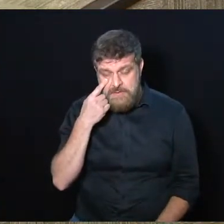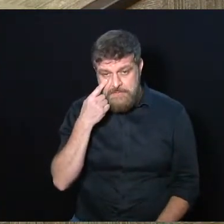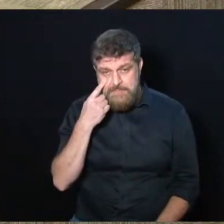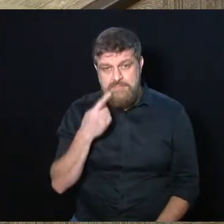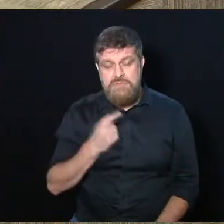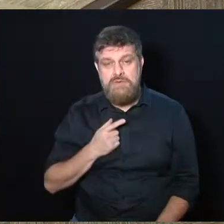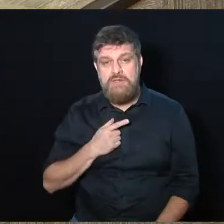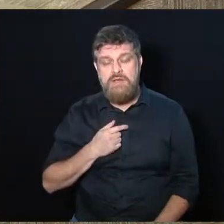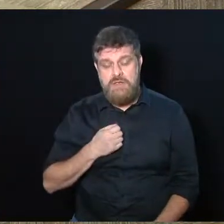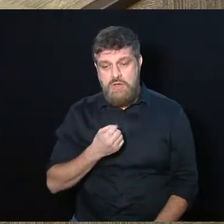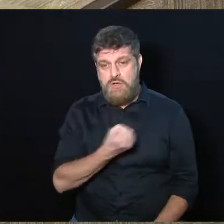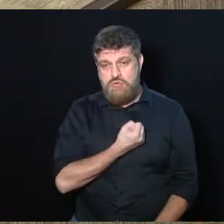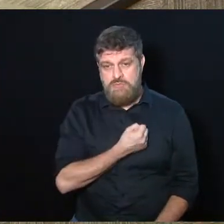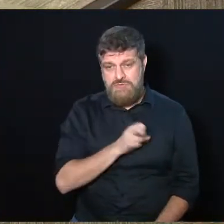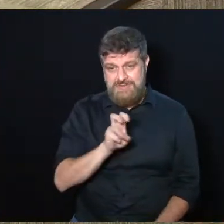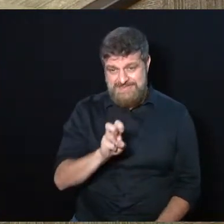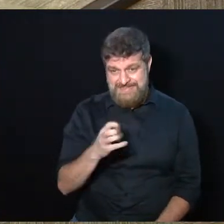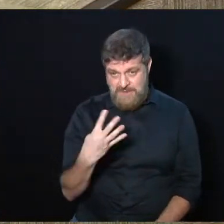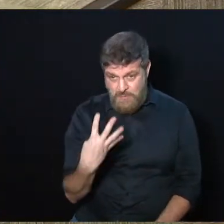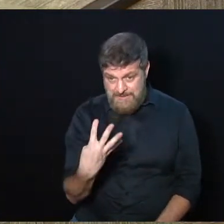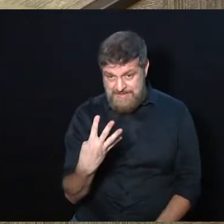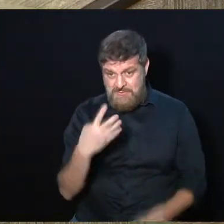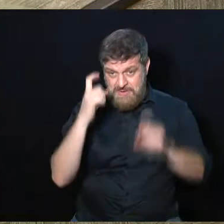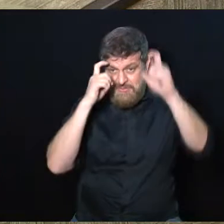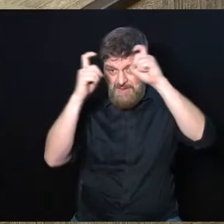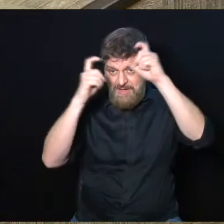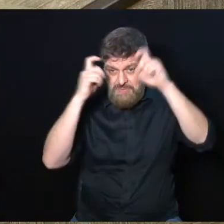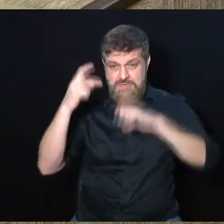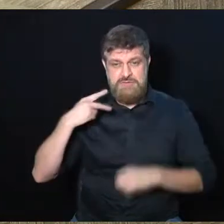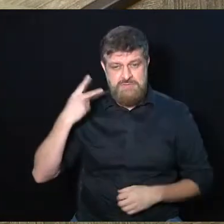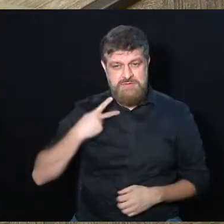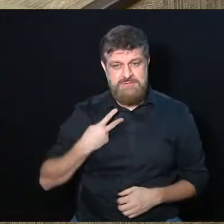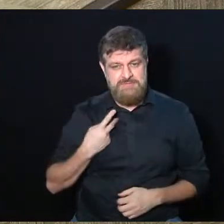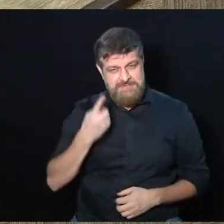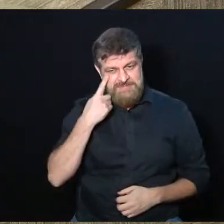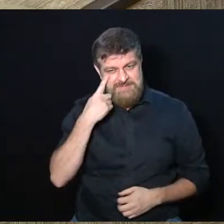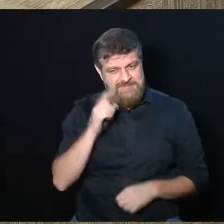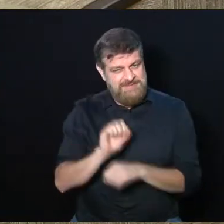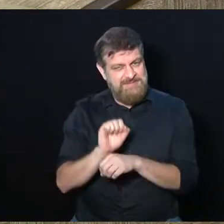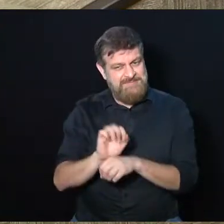transmissão da 54ª reunião ordinária. Continue com a gente.